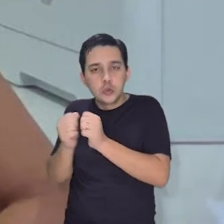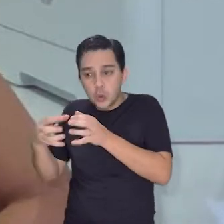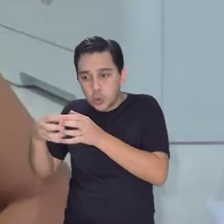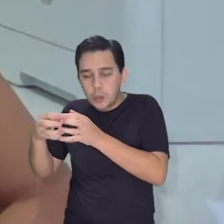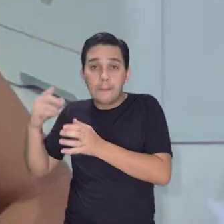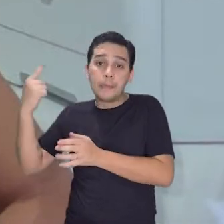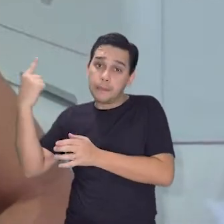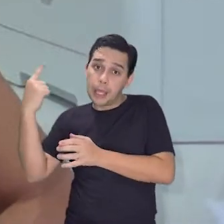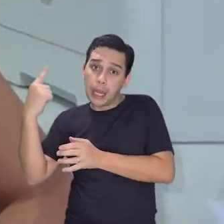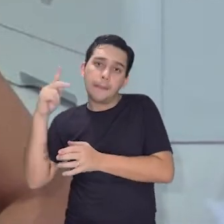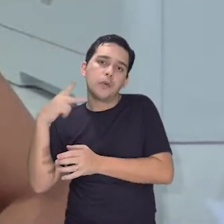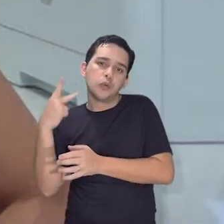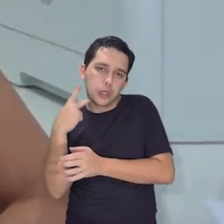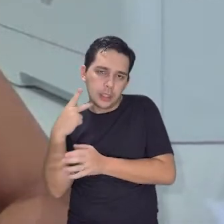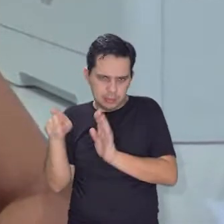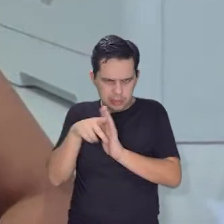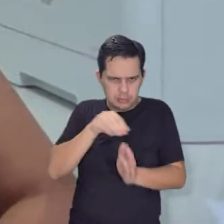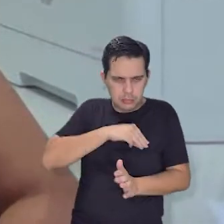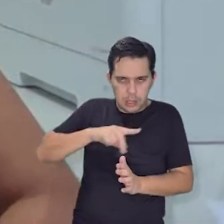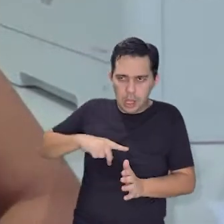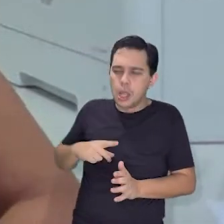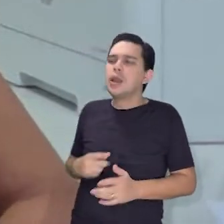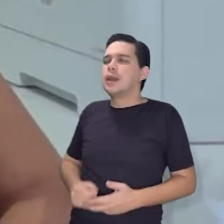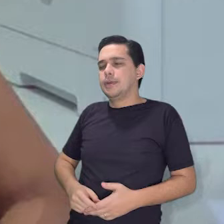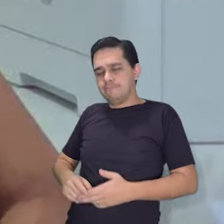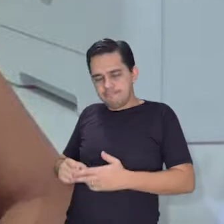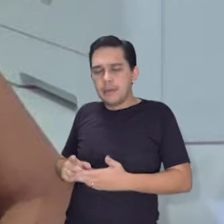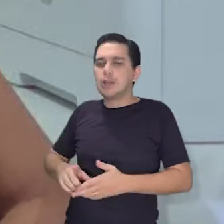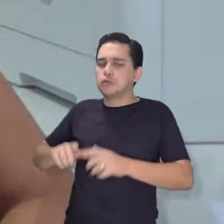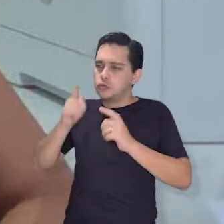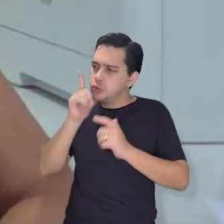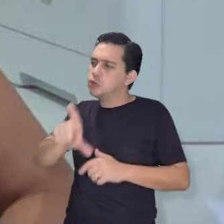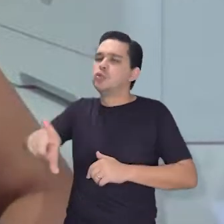no 4º Tribunal do Júri, entende que a decisão